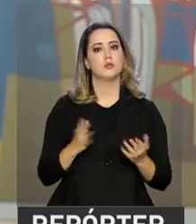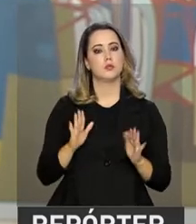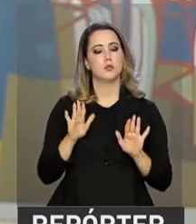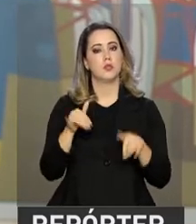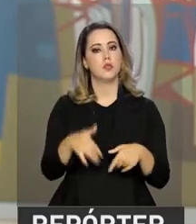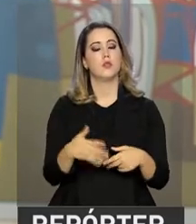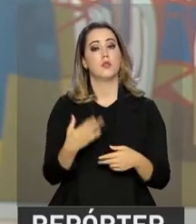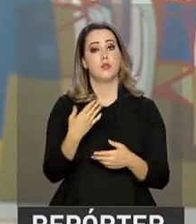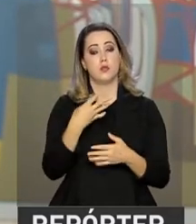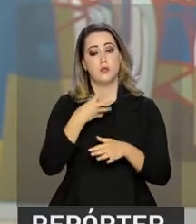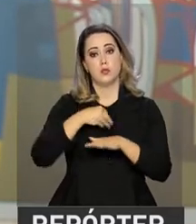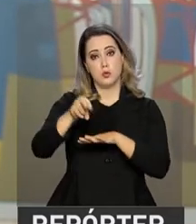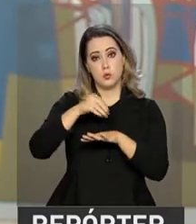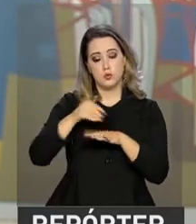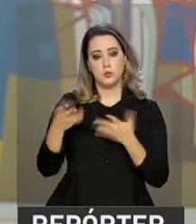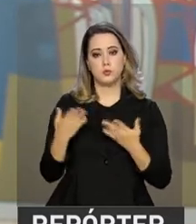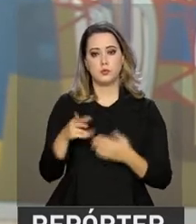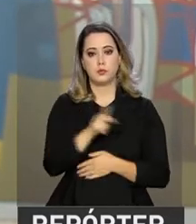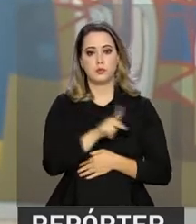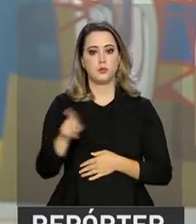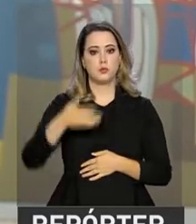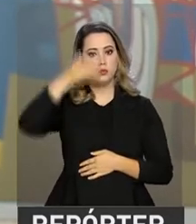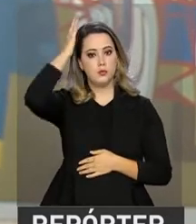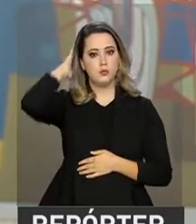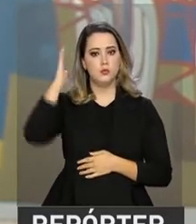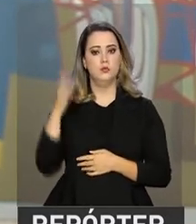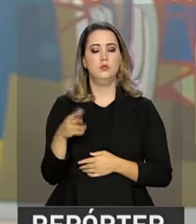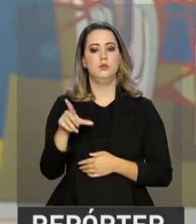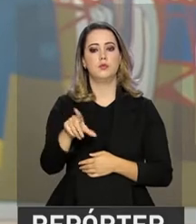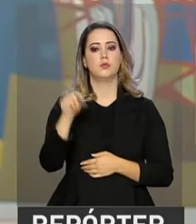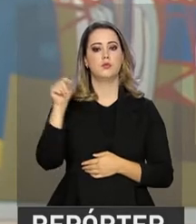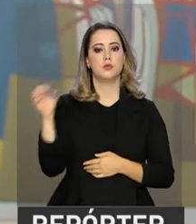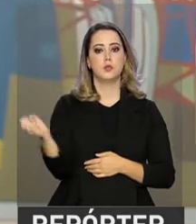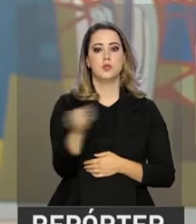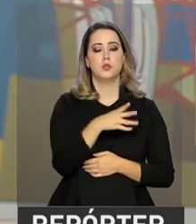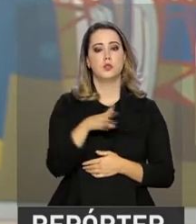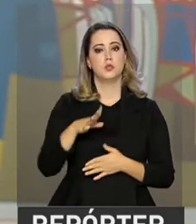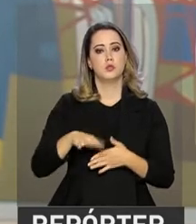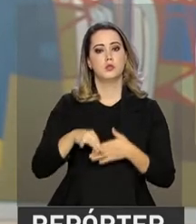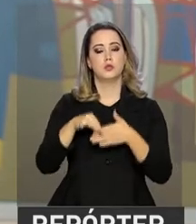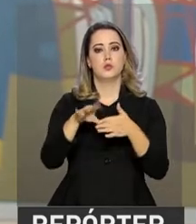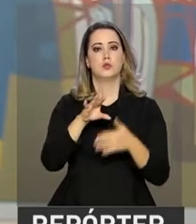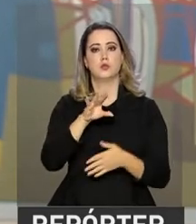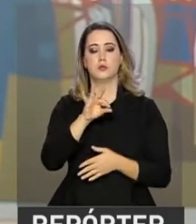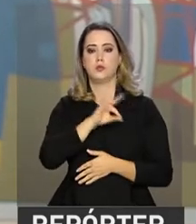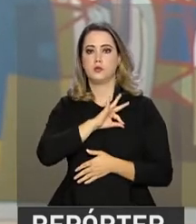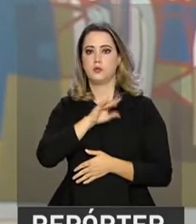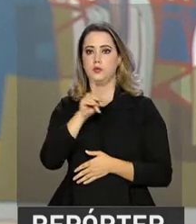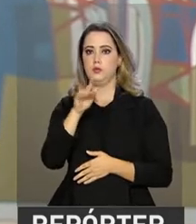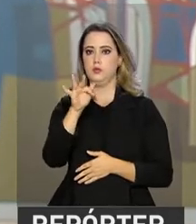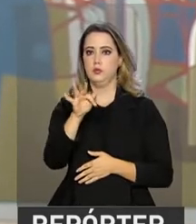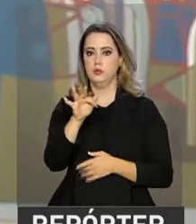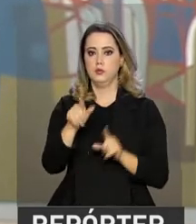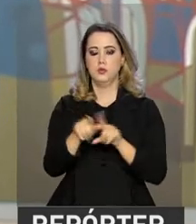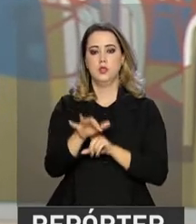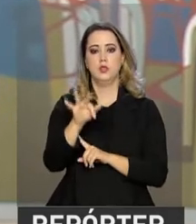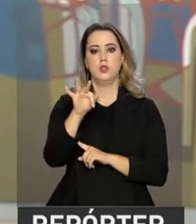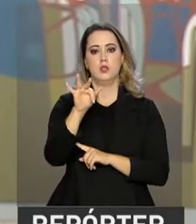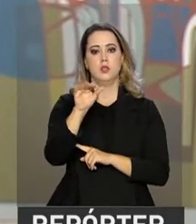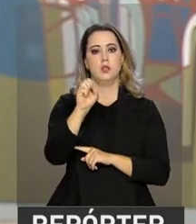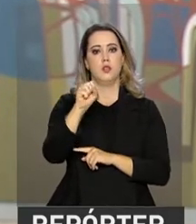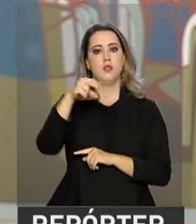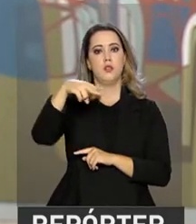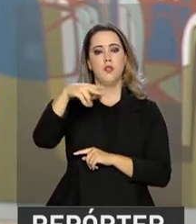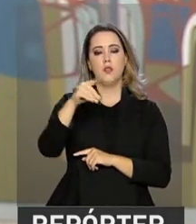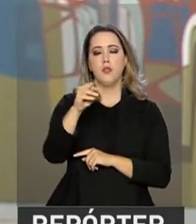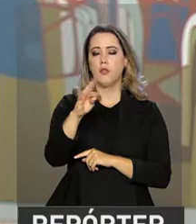o presidente michel temer acabou de nomear um novo diretor geral da polícia federal o delegado fernando segóvia